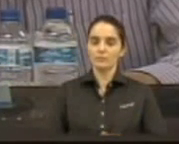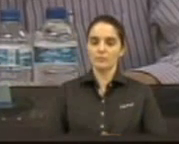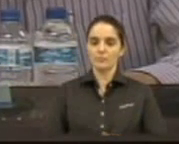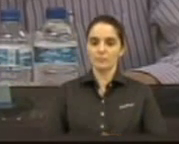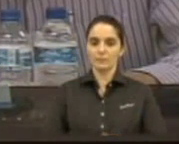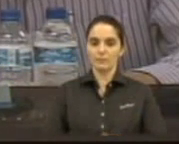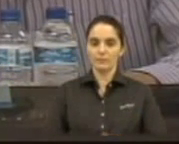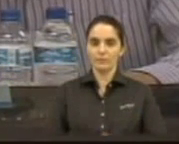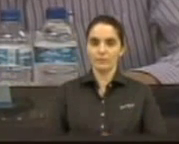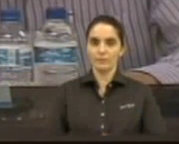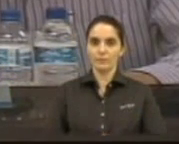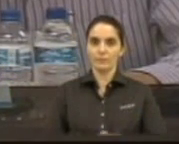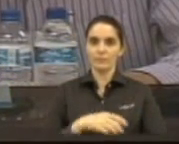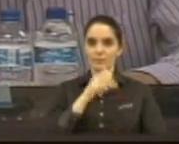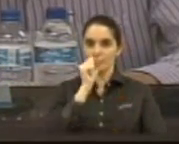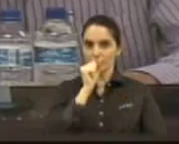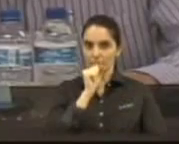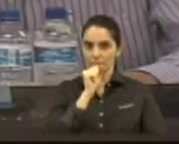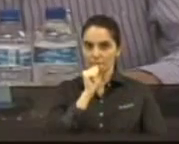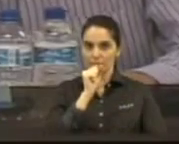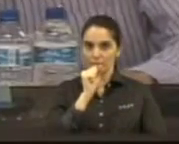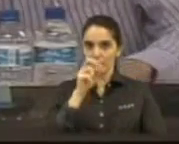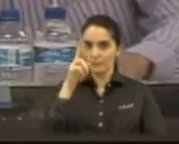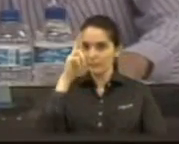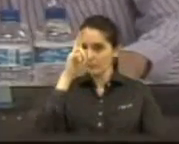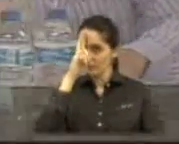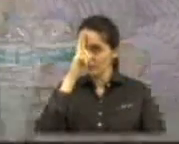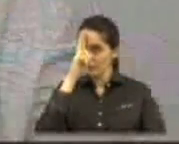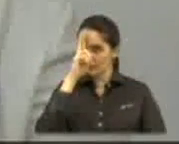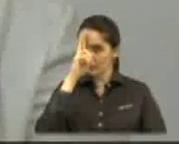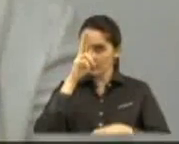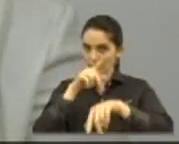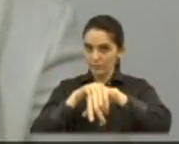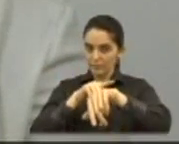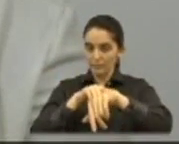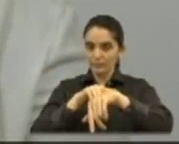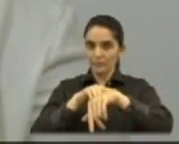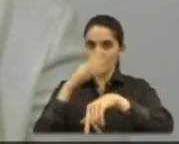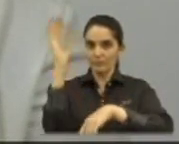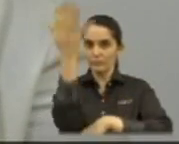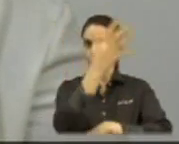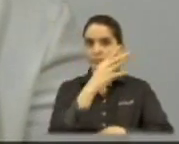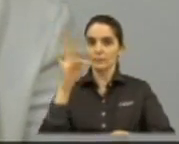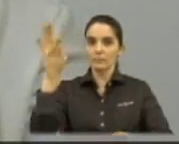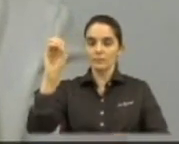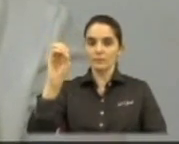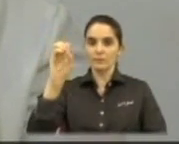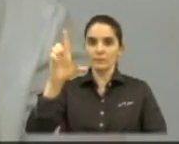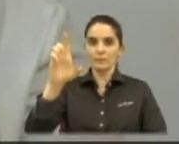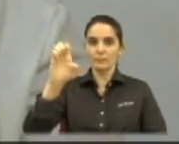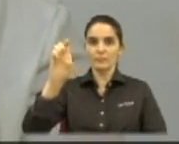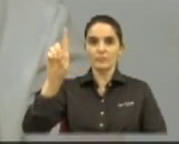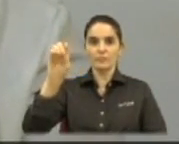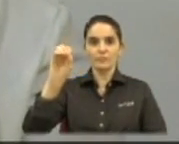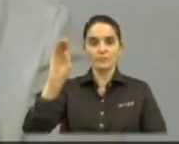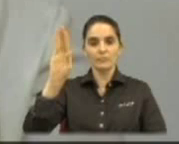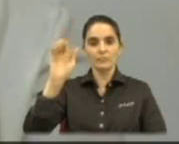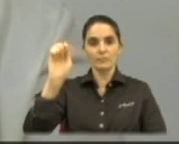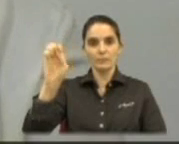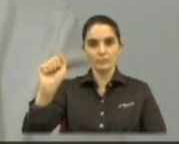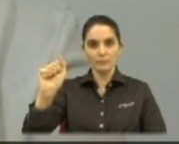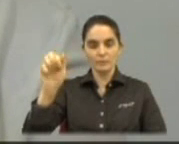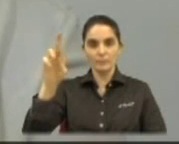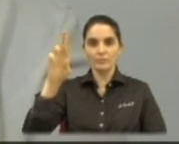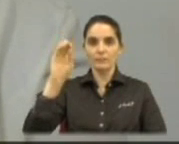casa, no sábado às 12 horas, na Praça Toledo Barros, nós vamos realizar um ato